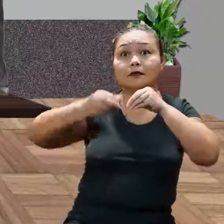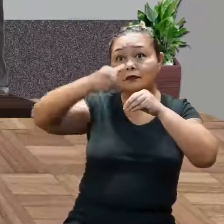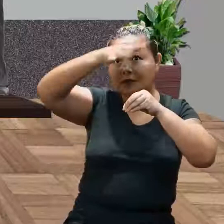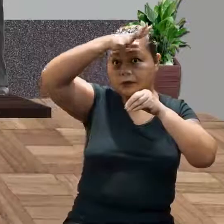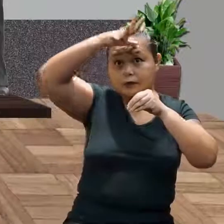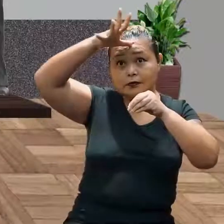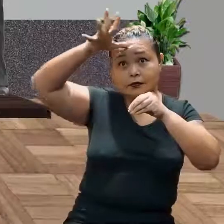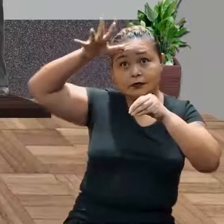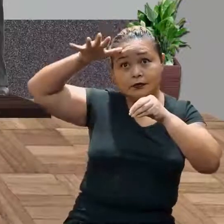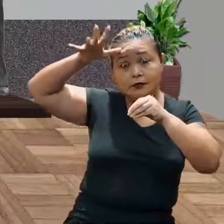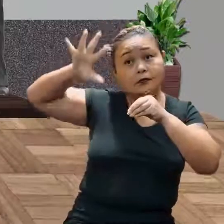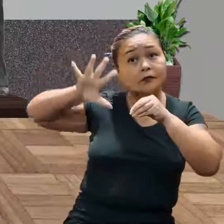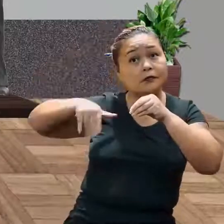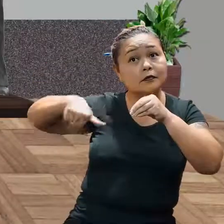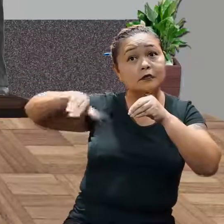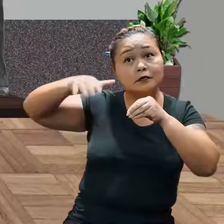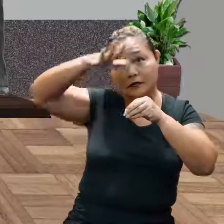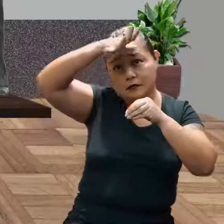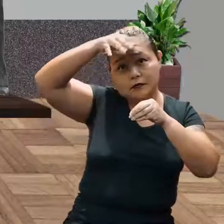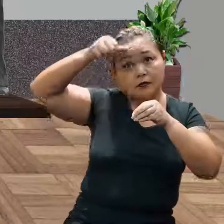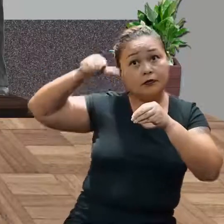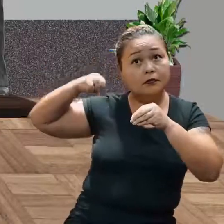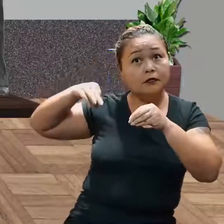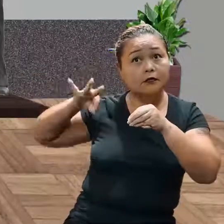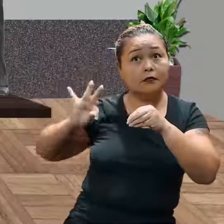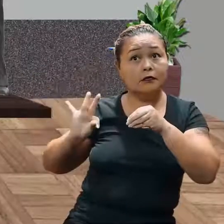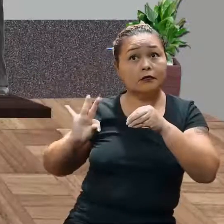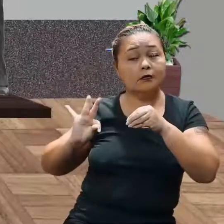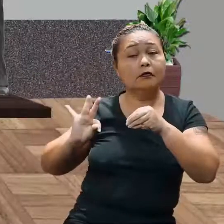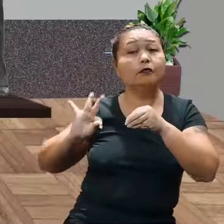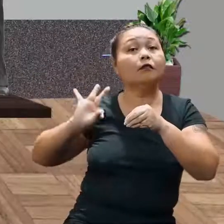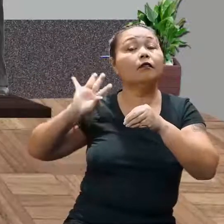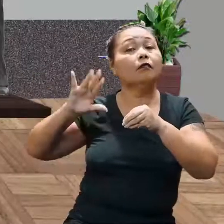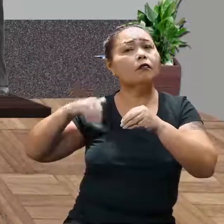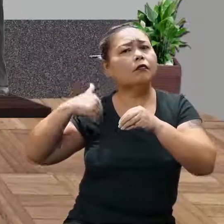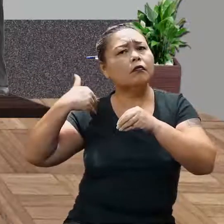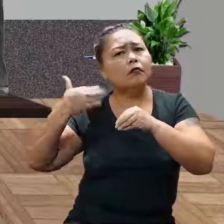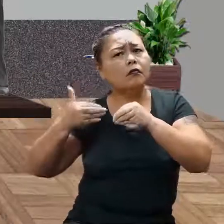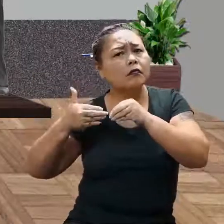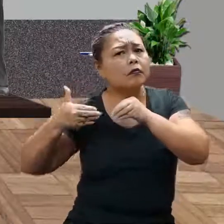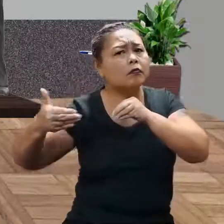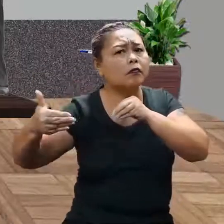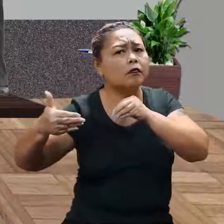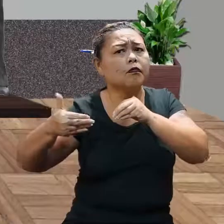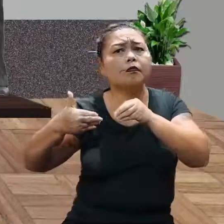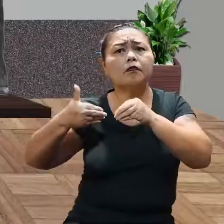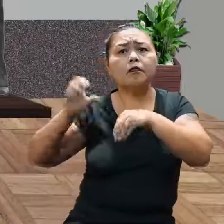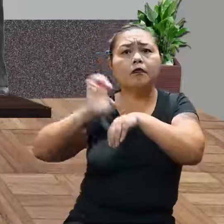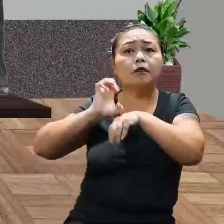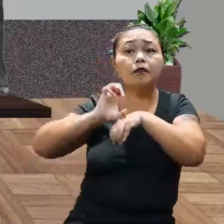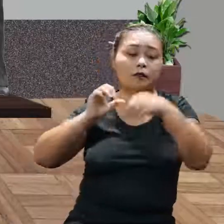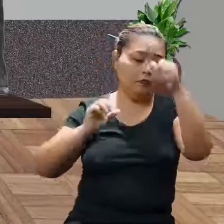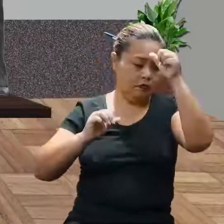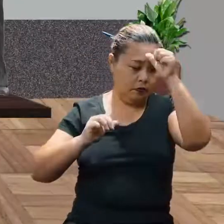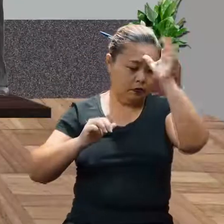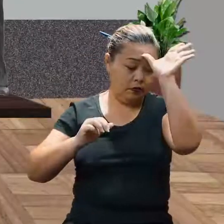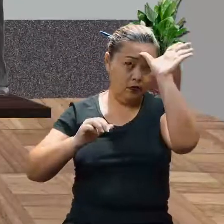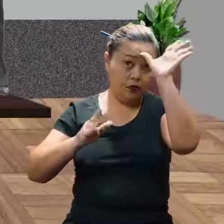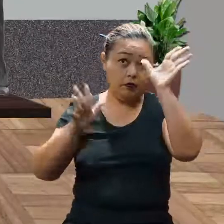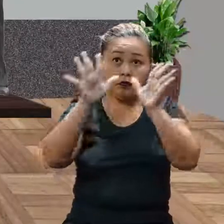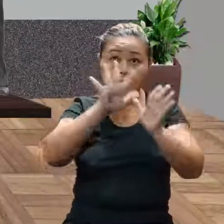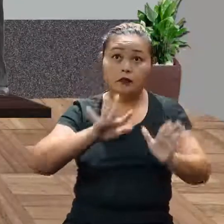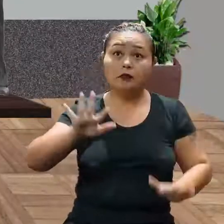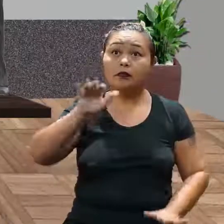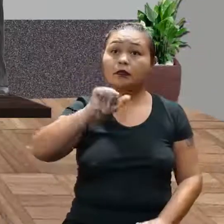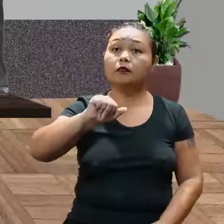Amazonas e parte para o Mato Grosso. E ainda fazendo divisa com o estado do Acre, o território federal